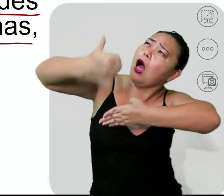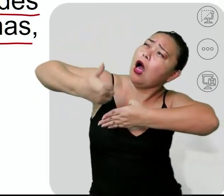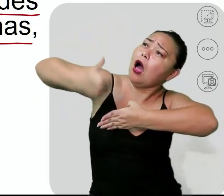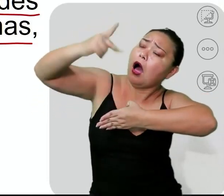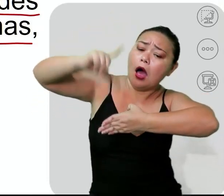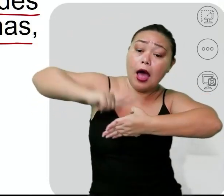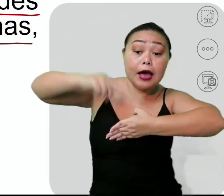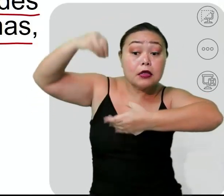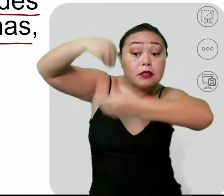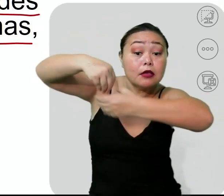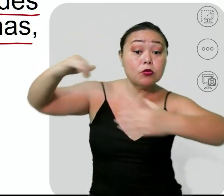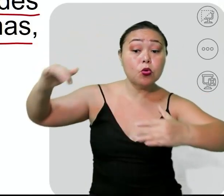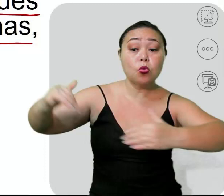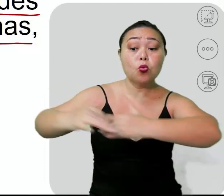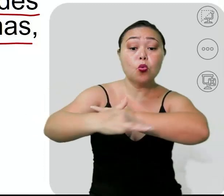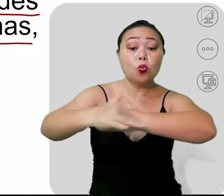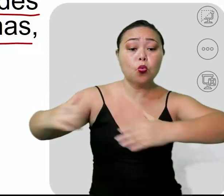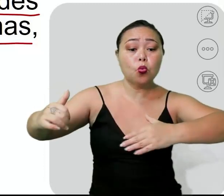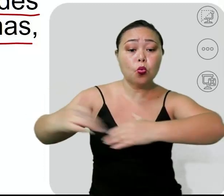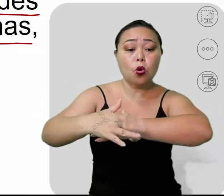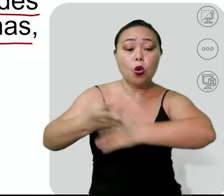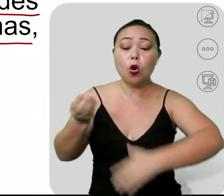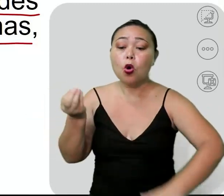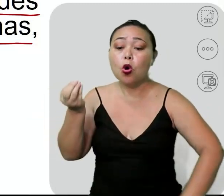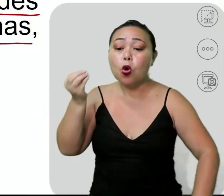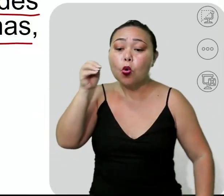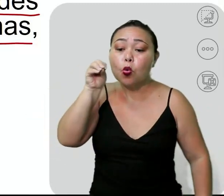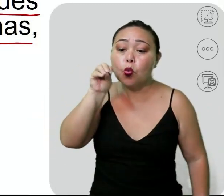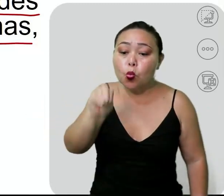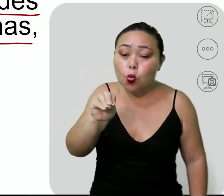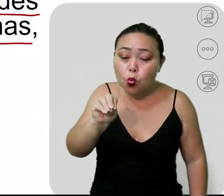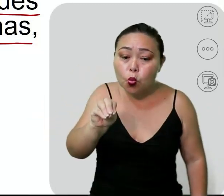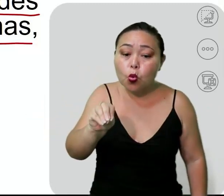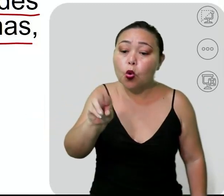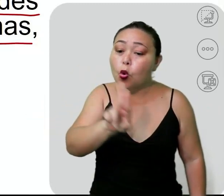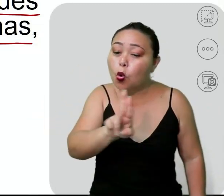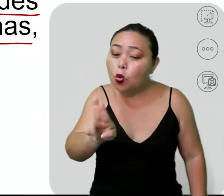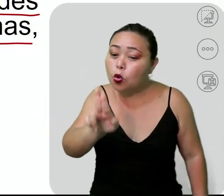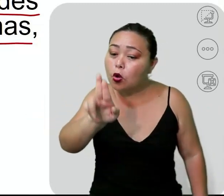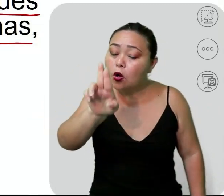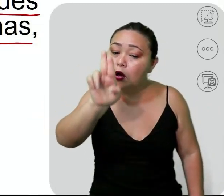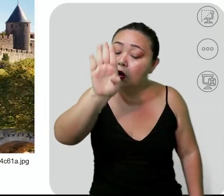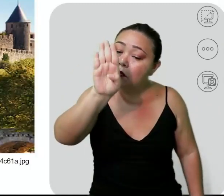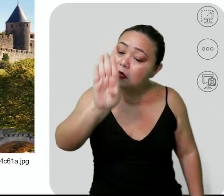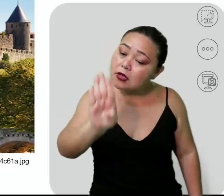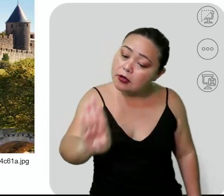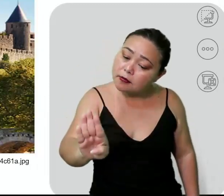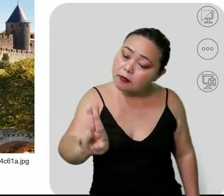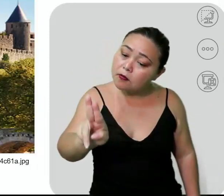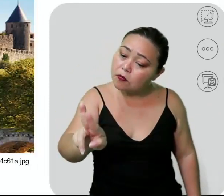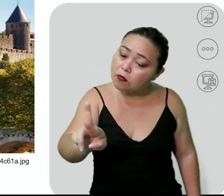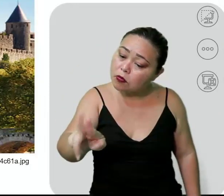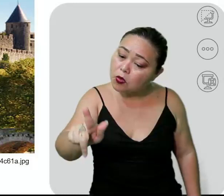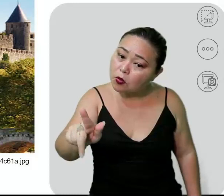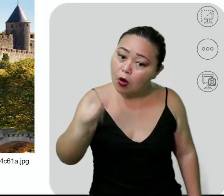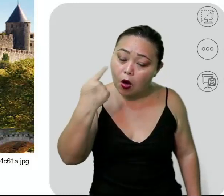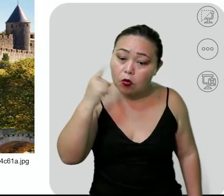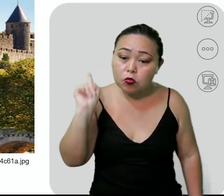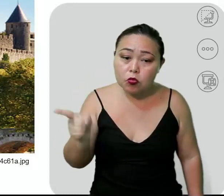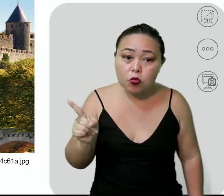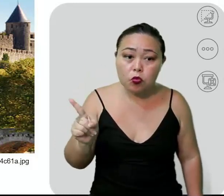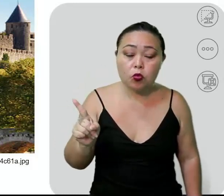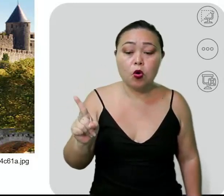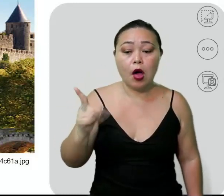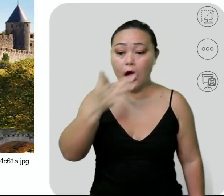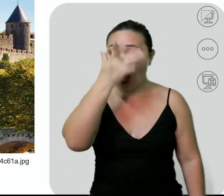fortificado e denominado de burgo. Vou jogar para vocês a imagem.